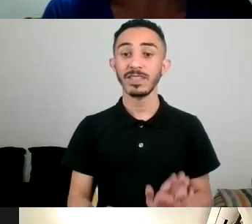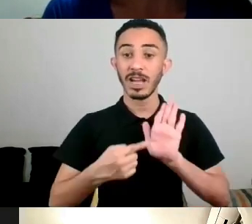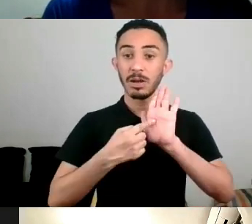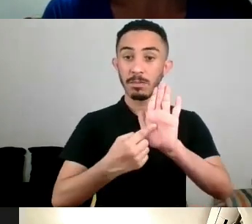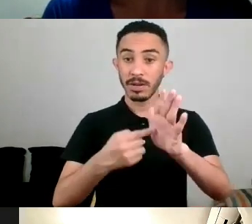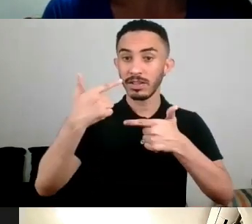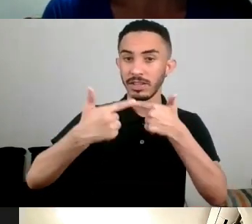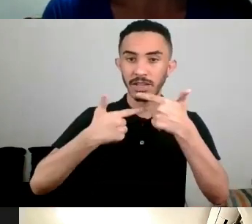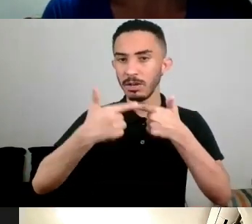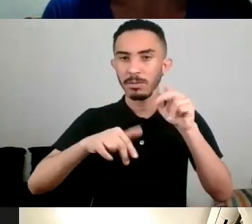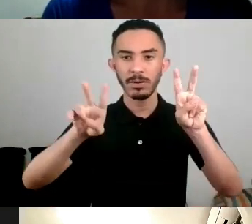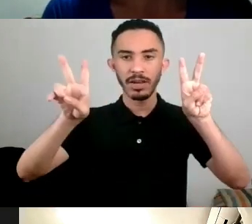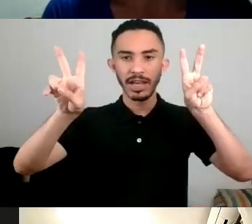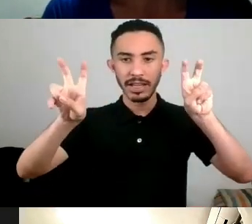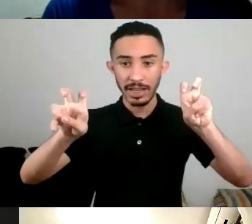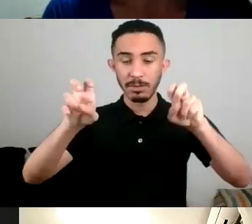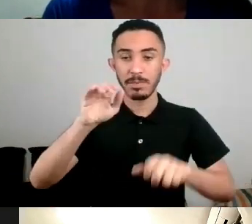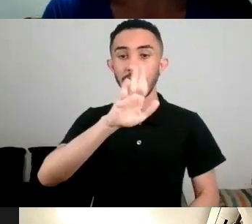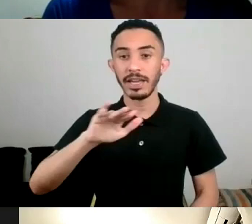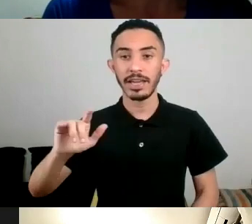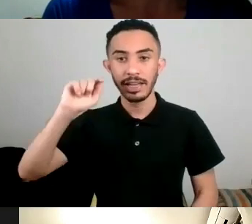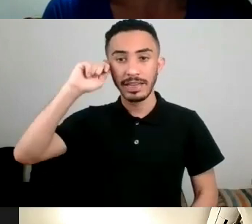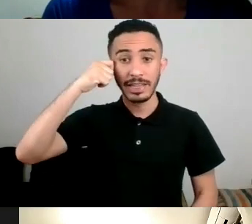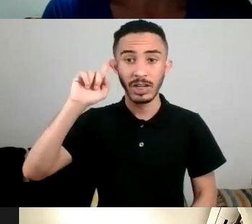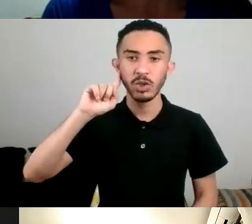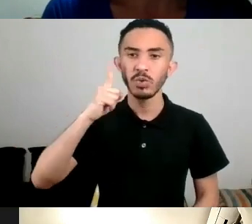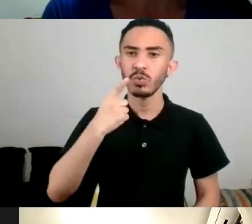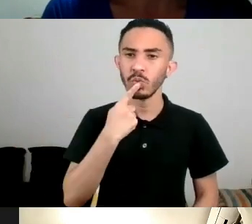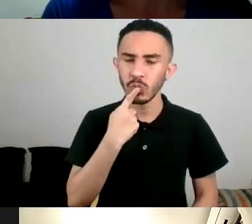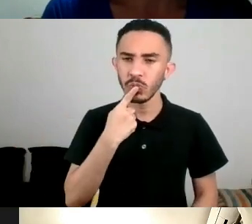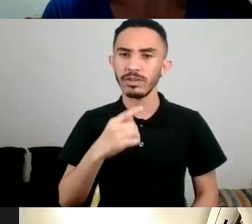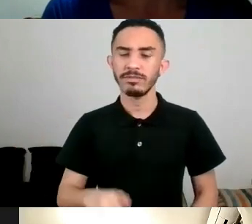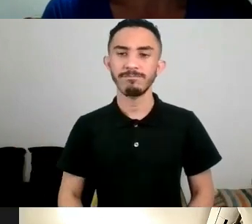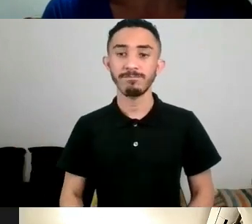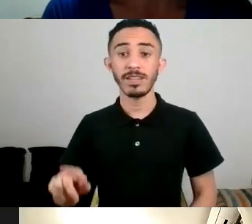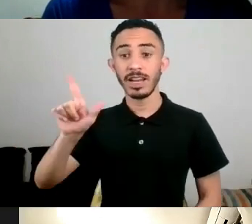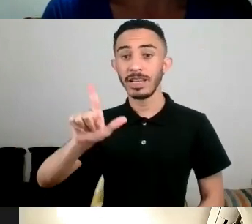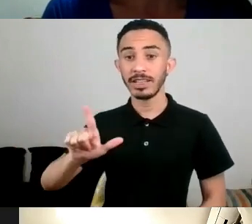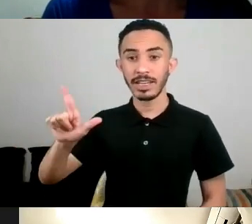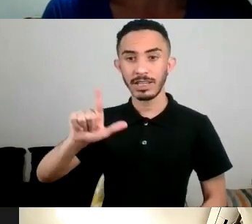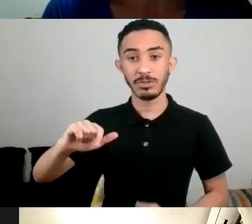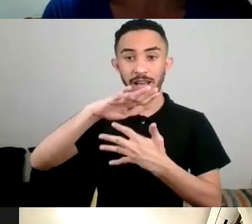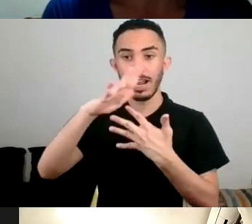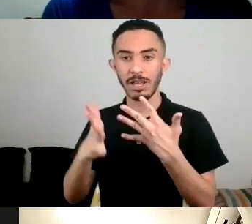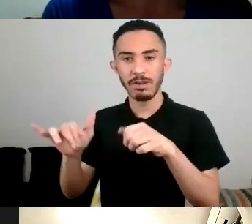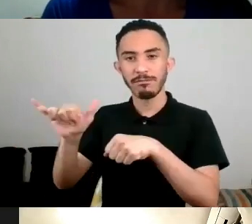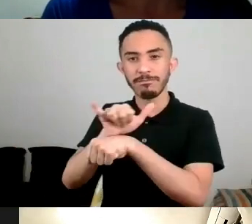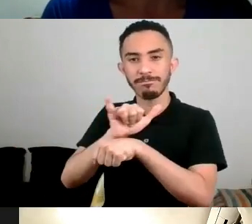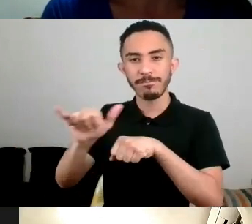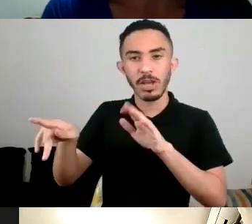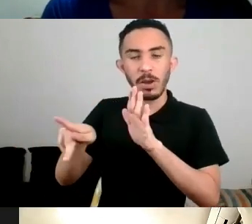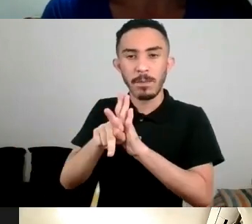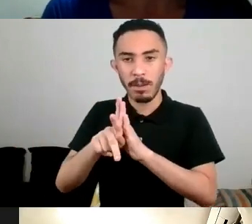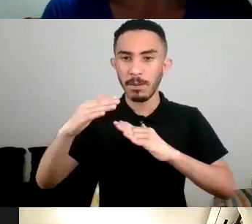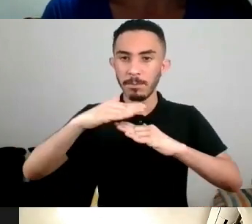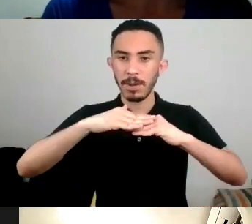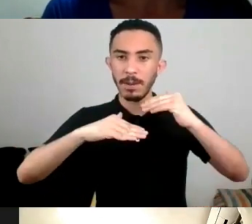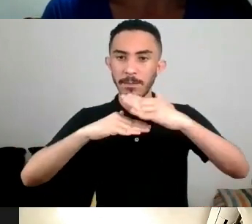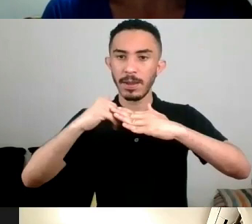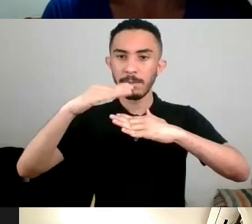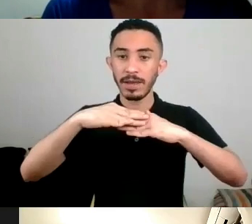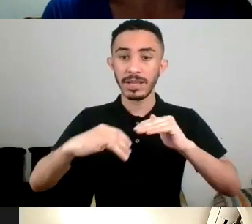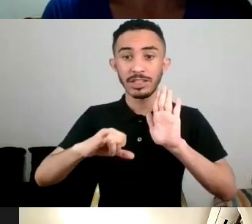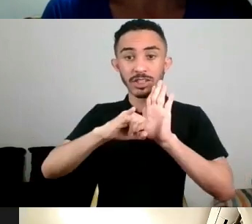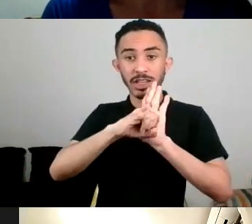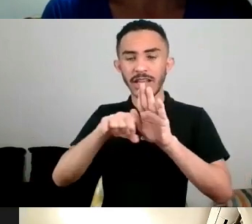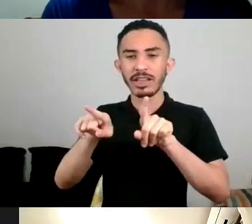Apresentação do trabalho intitulado Crianças Negras Surdas. A literatura em Libras como ferramenta para a construção identitária